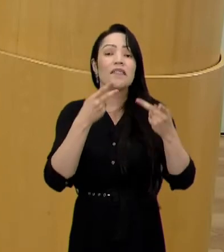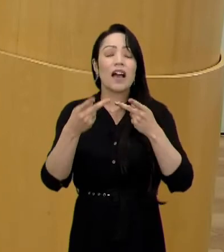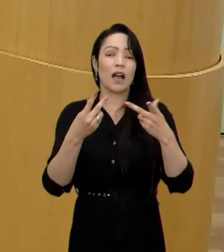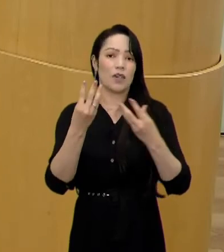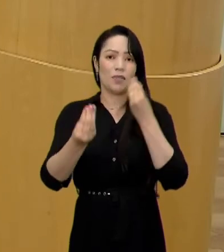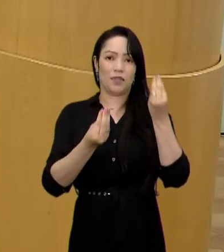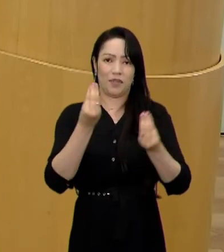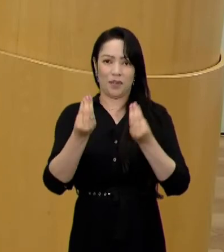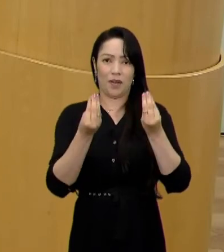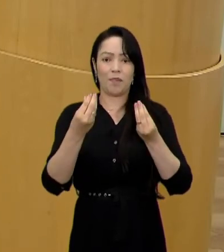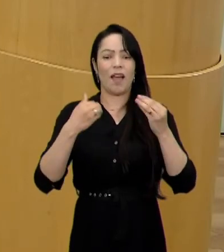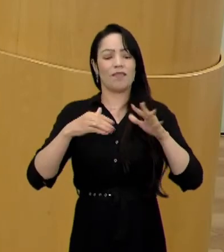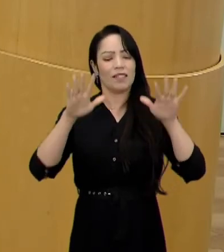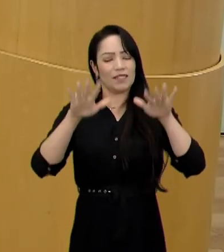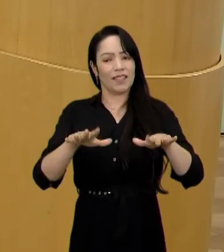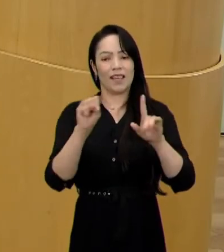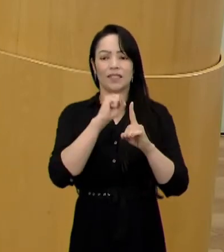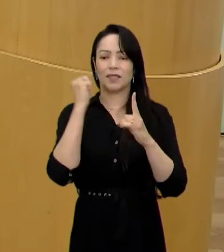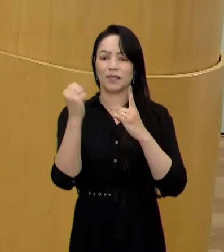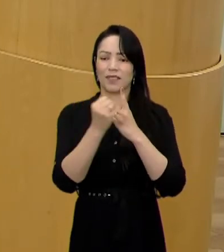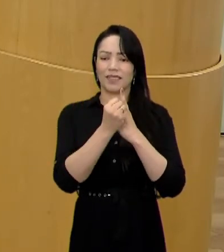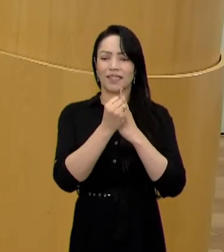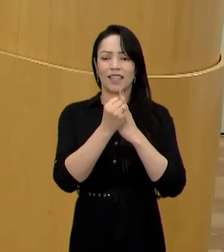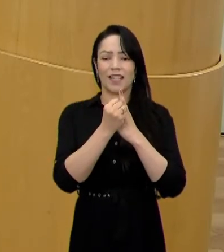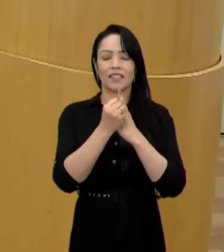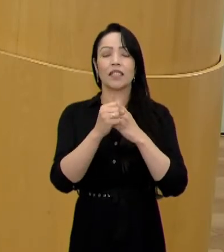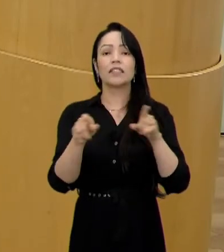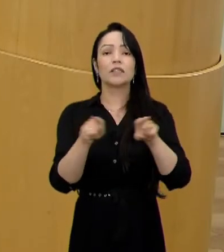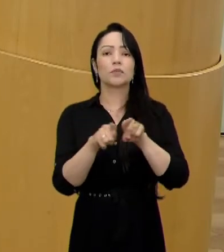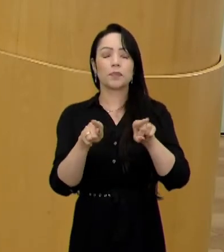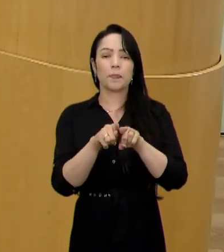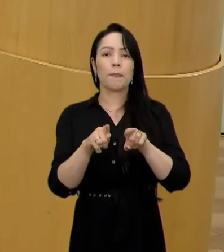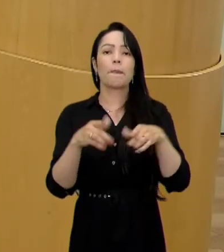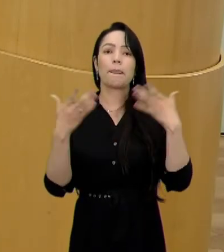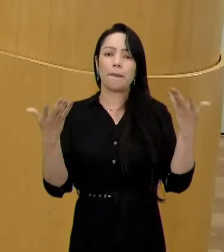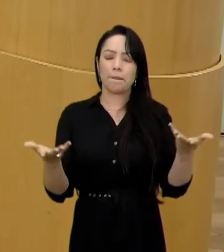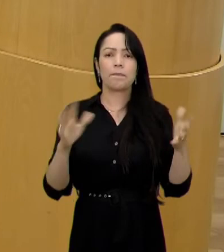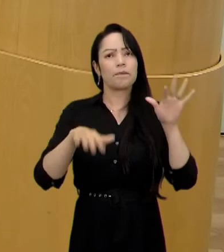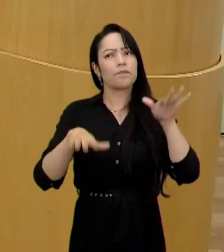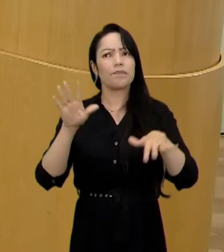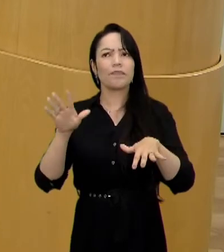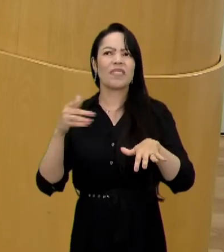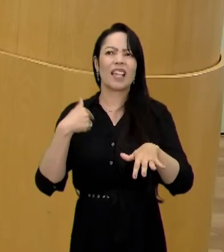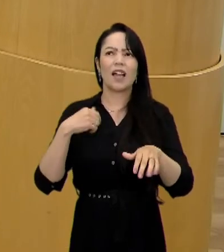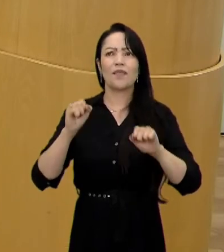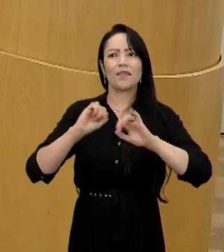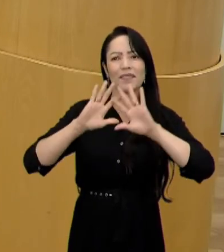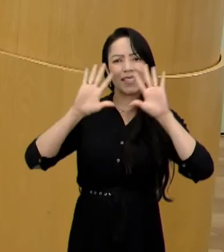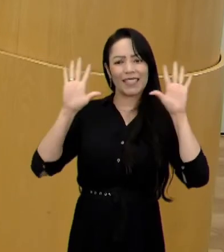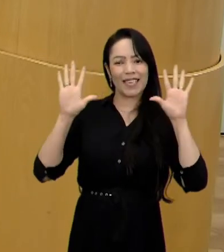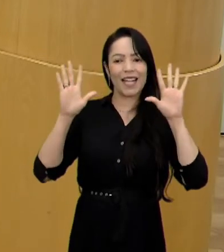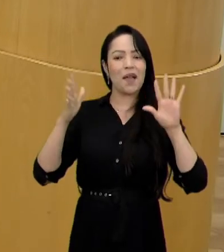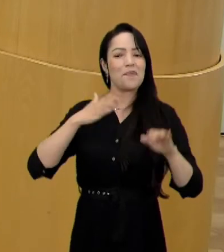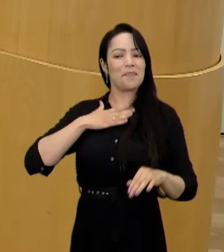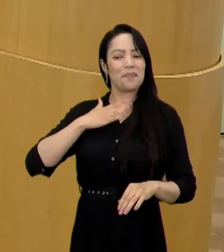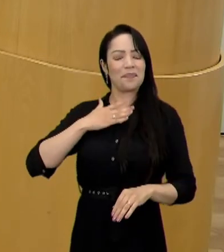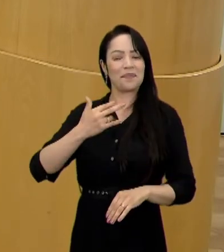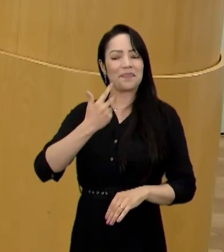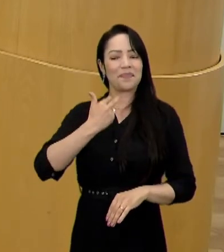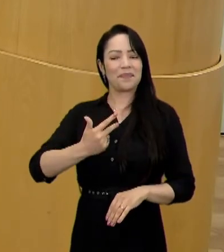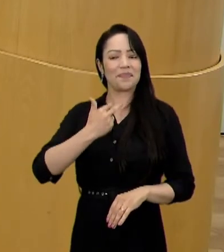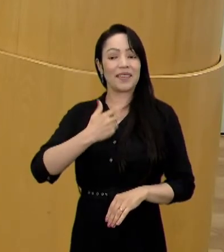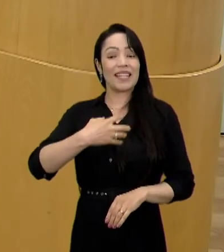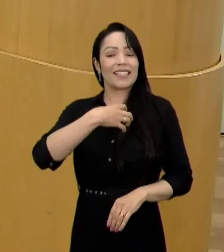estabelecer naquela sociedade que você está, e ao mesmo tempo tem algumas coisas que você quer dizer que só vão ficar claras no seu idioma, né? Que é a